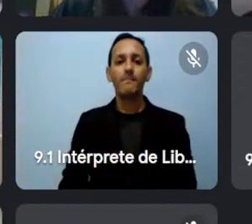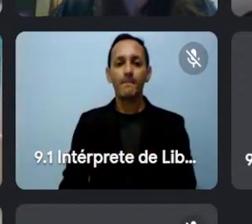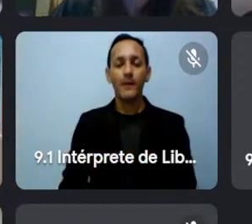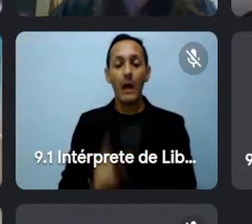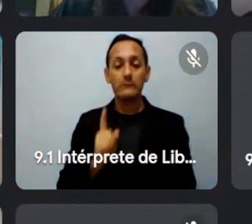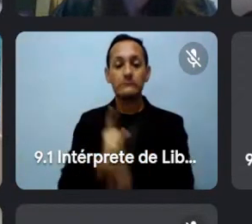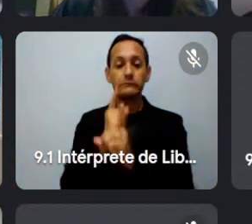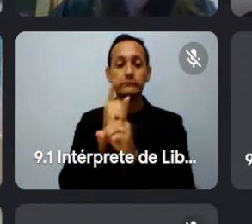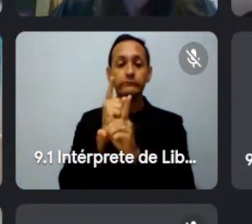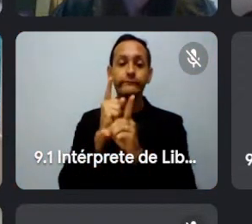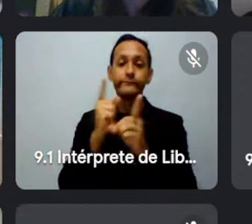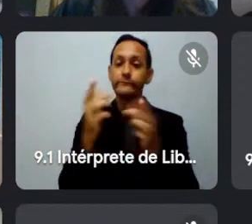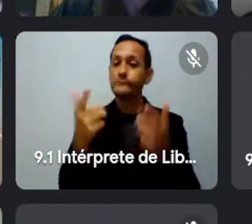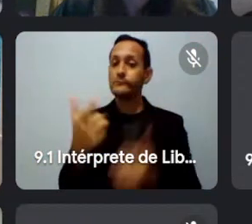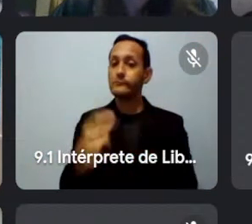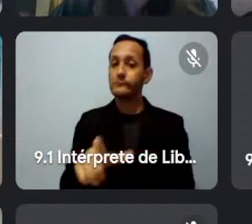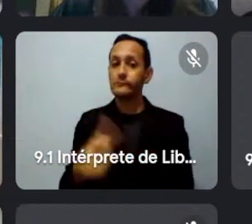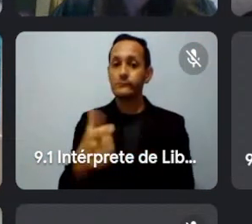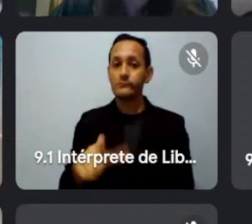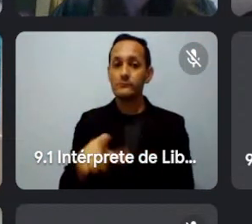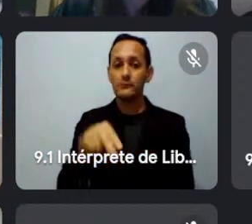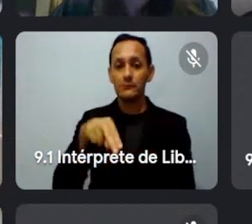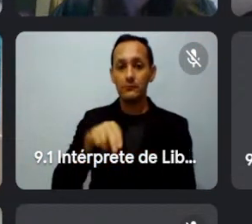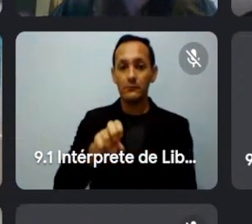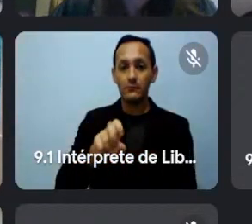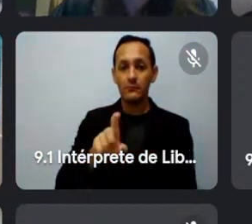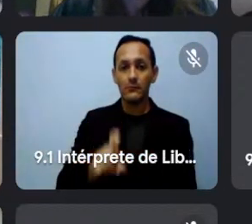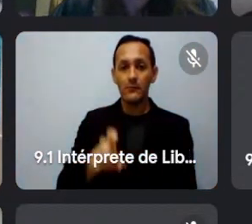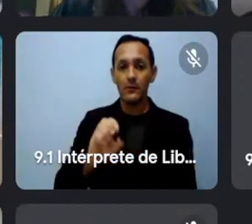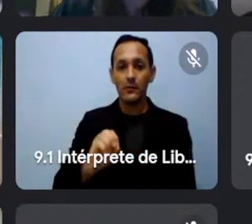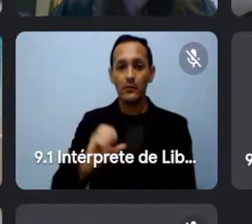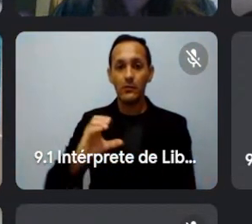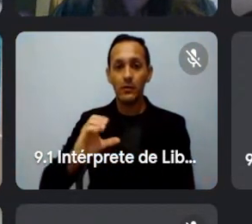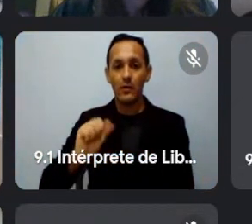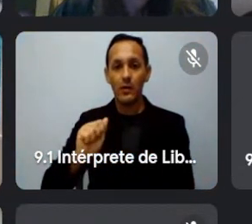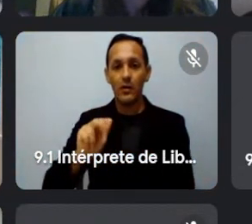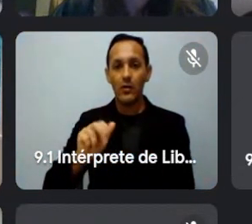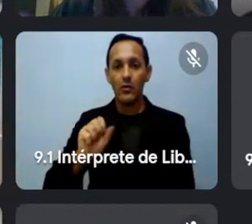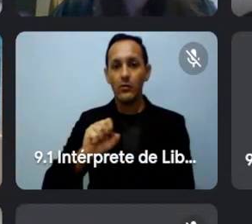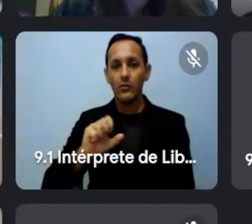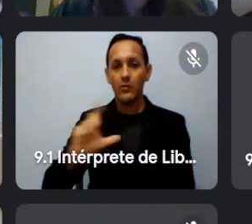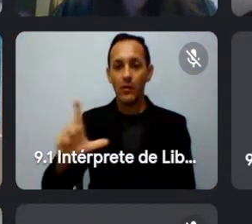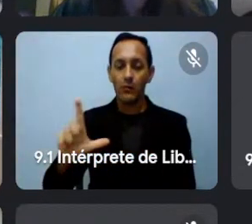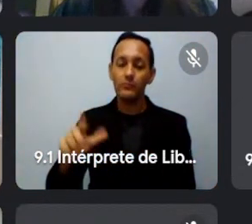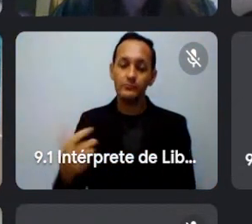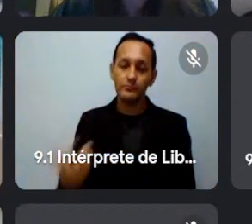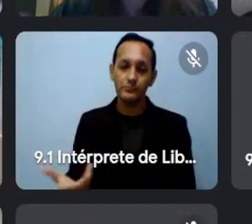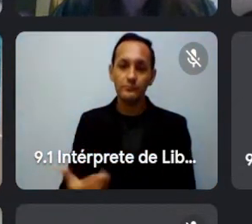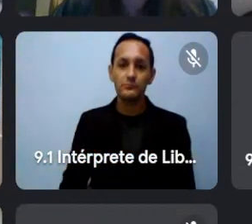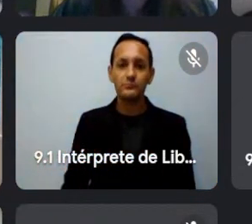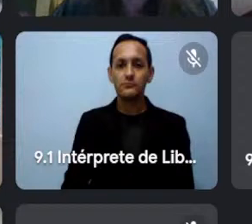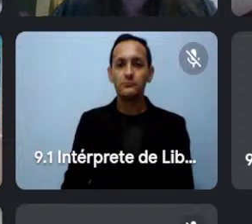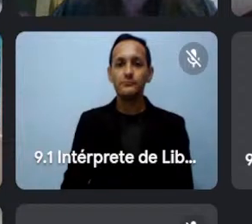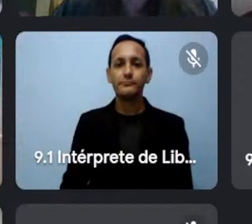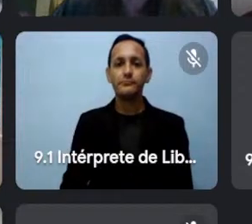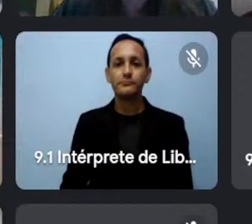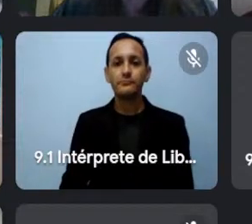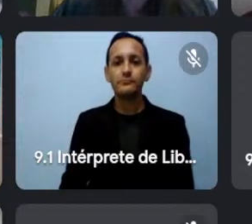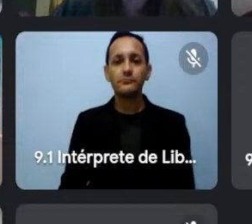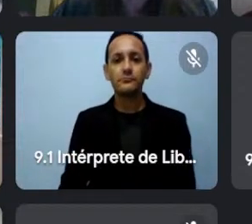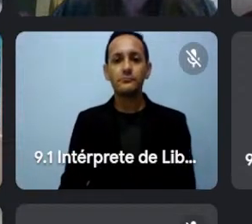causal O que é uma questão objetiva não se admite aí em matéria penal